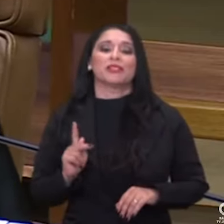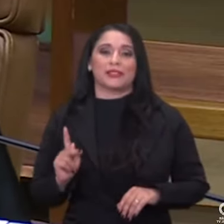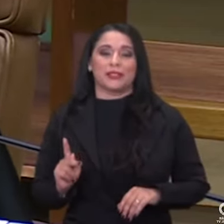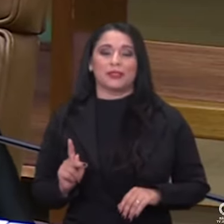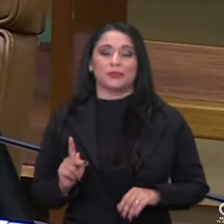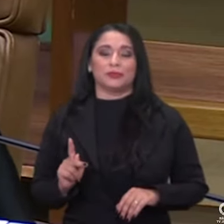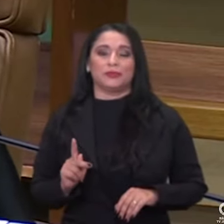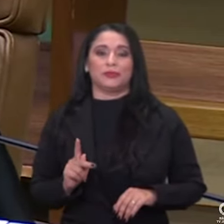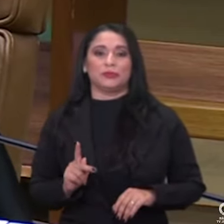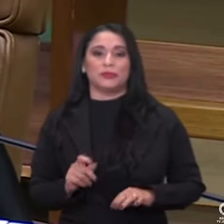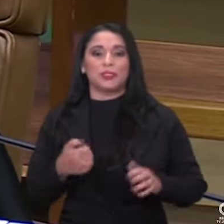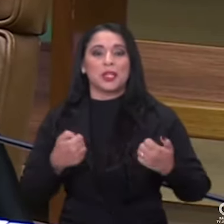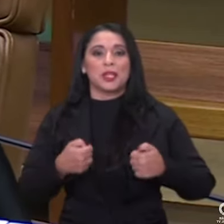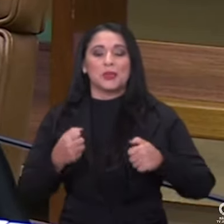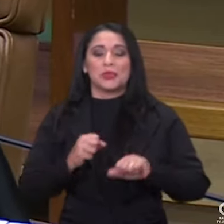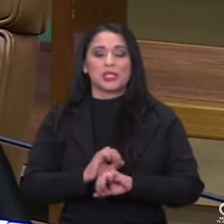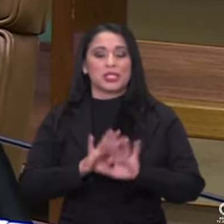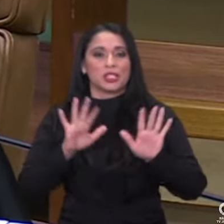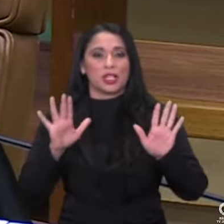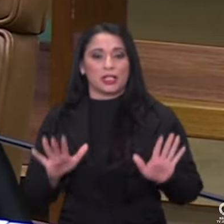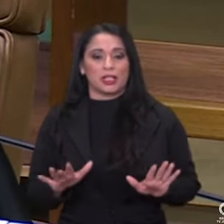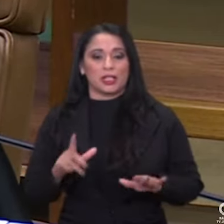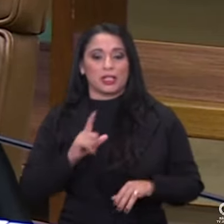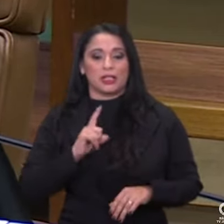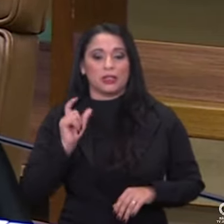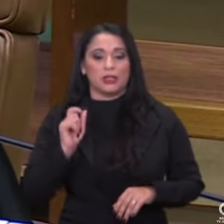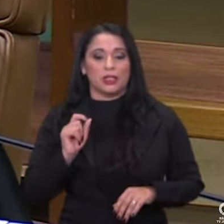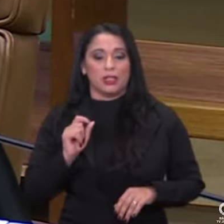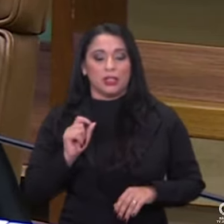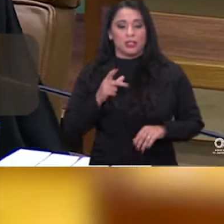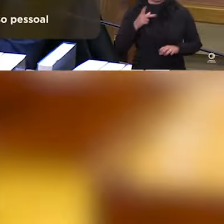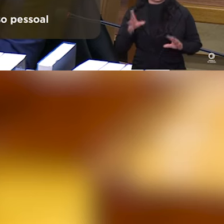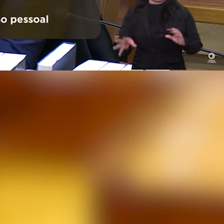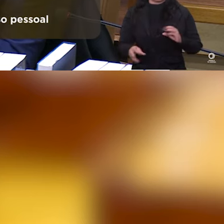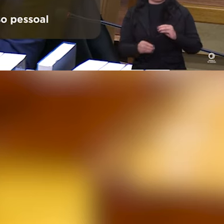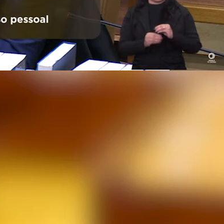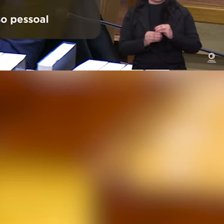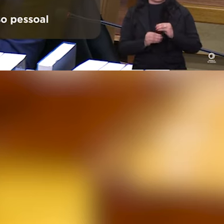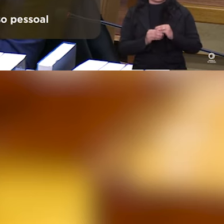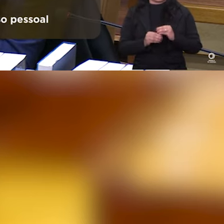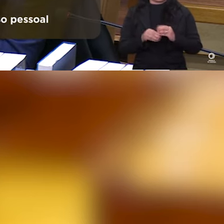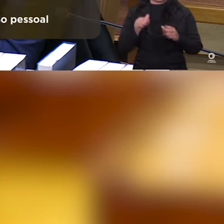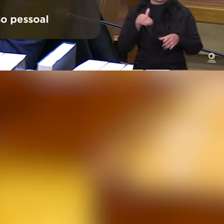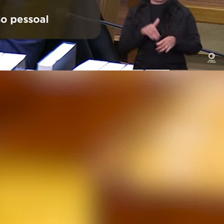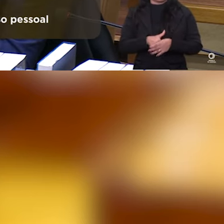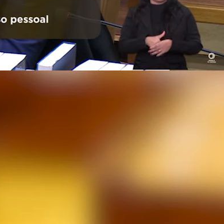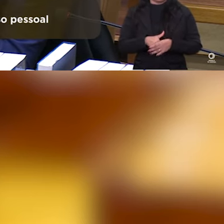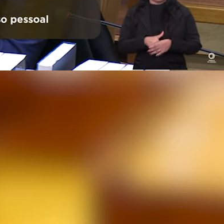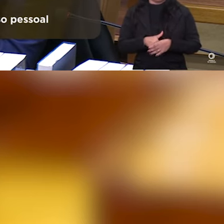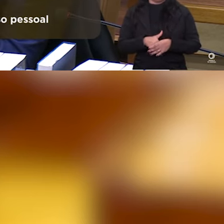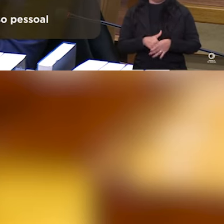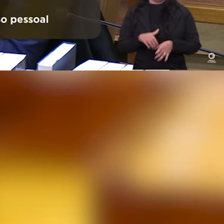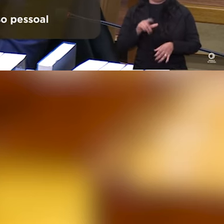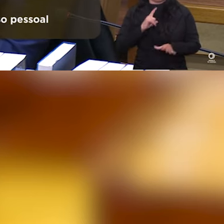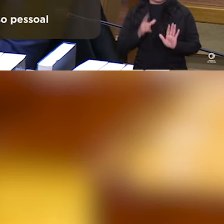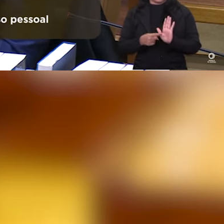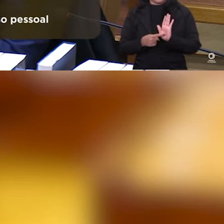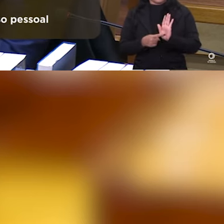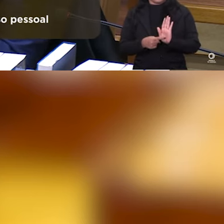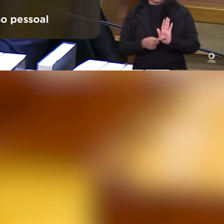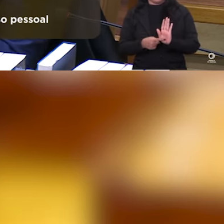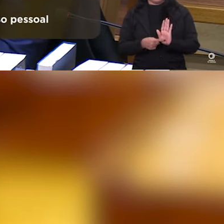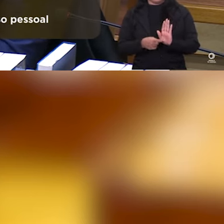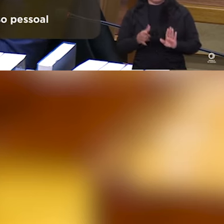Primeiro, deixar claro aquilo que eu desenvolvo nessa complementação de voto para ficar bem claro. O